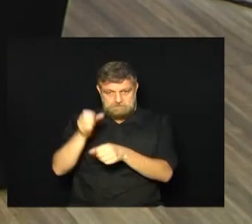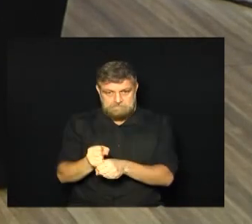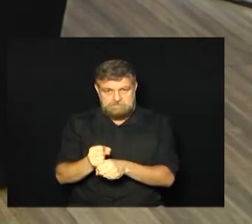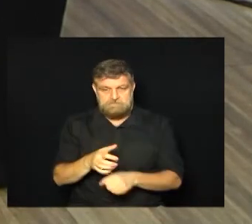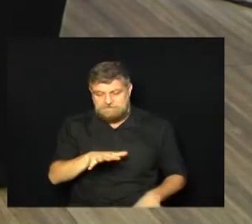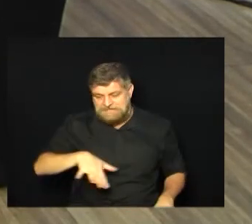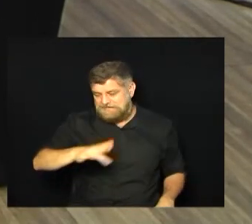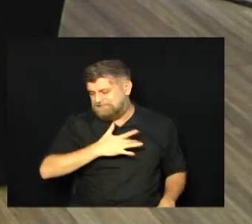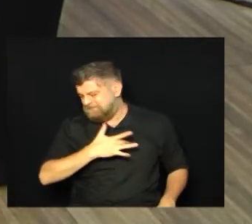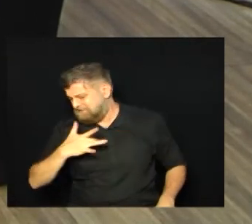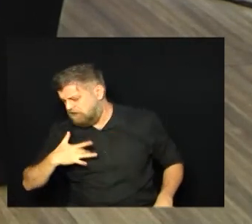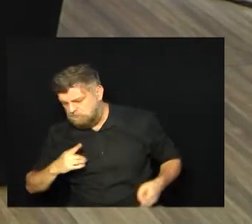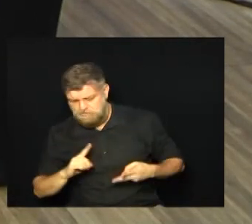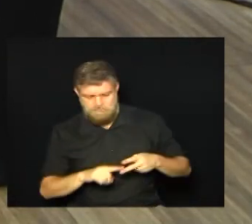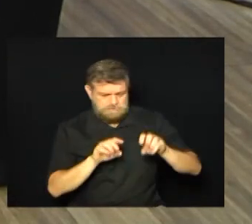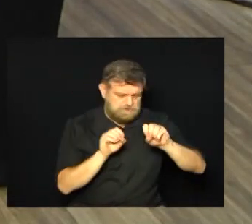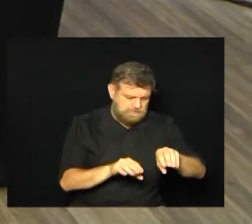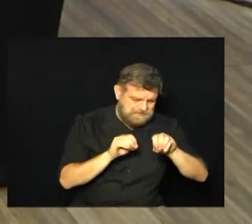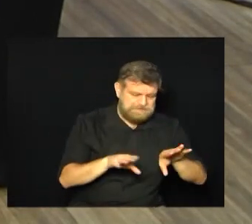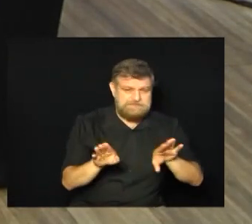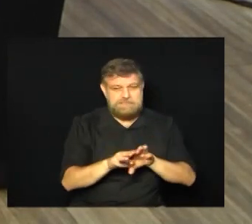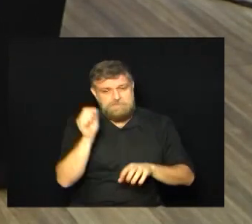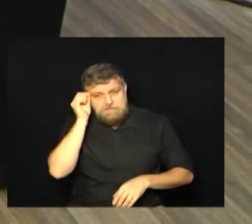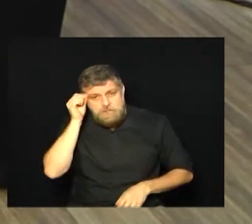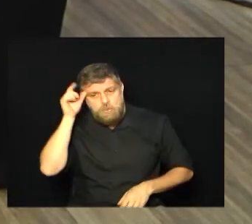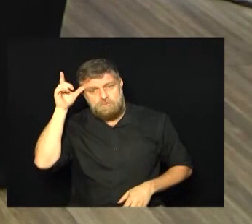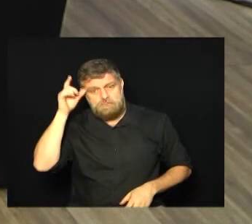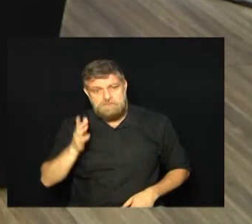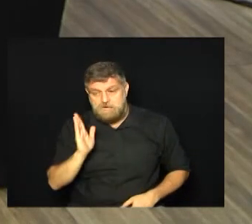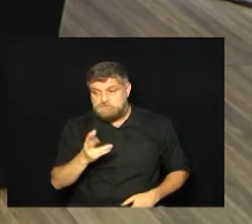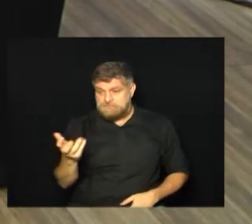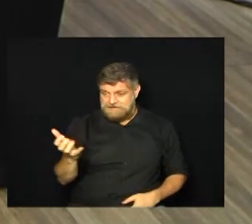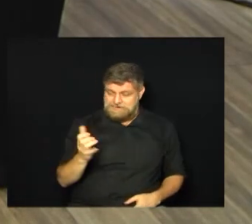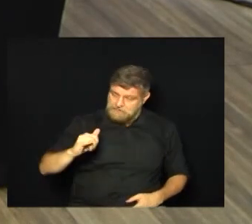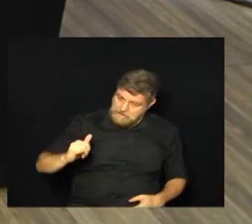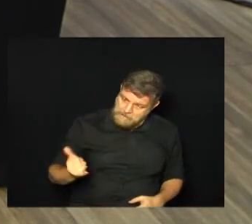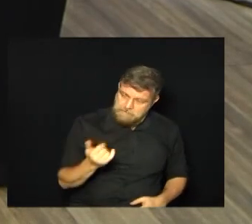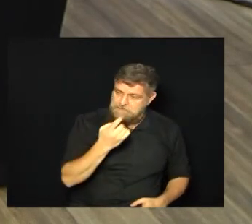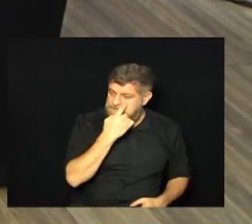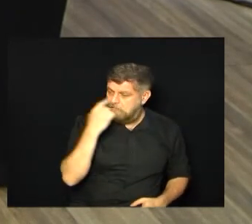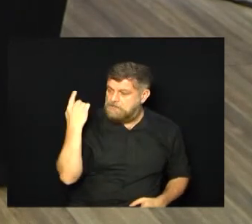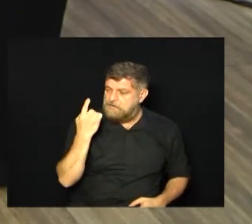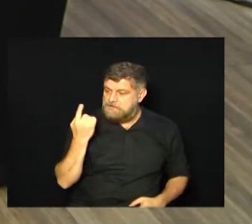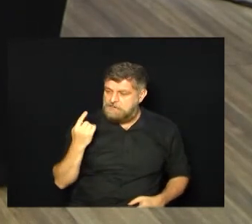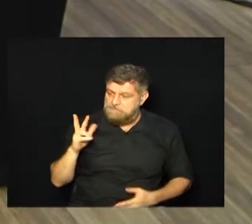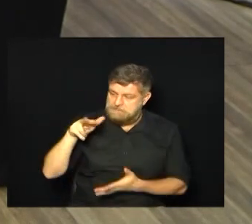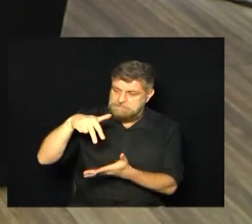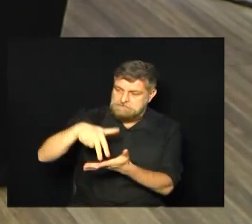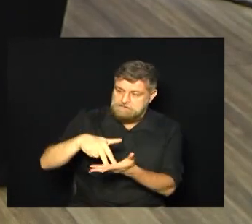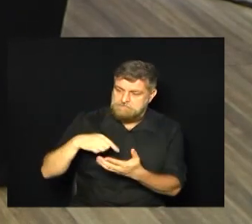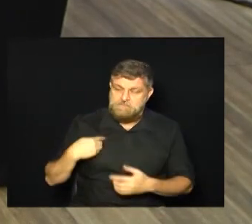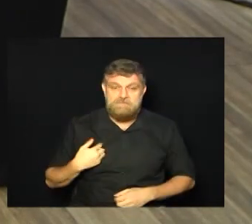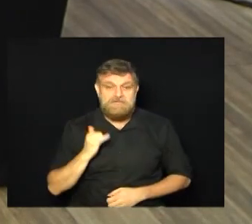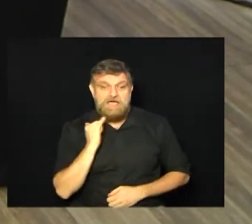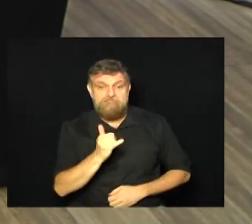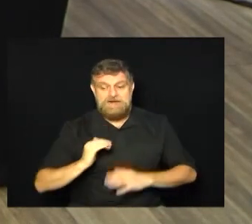de saúde, parte de educação, parte de cultura também. Já quero aproveitar a sua presença aqui nos nossos estúdios para nós falarmos das